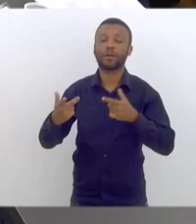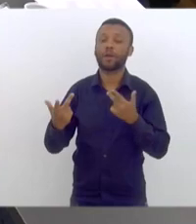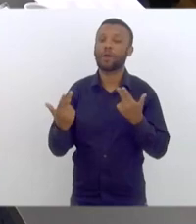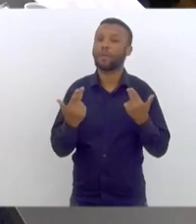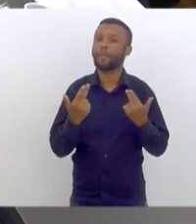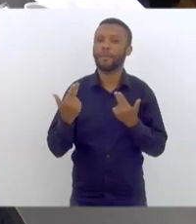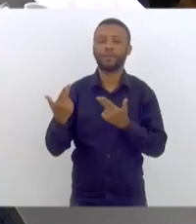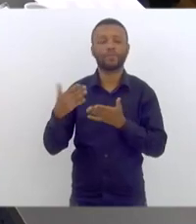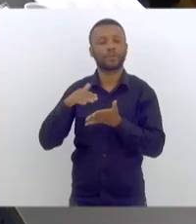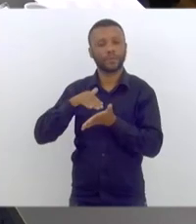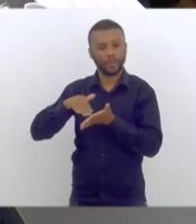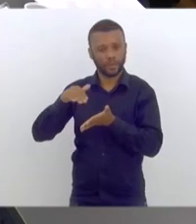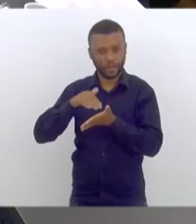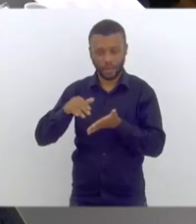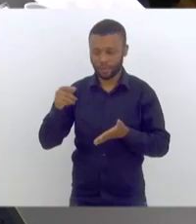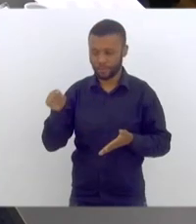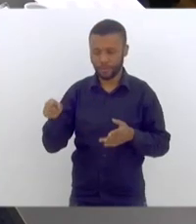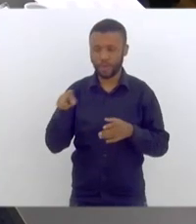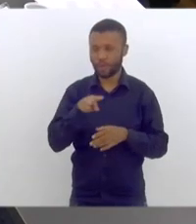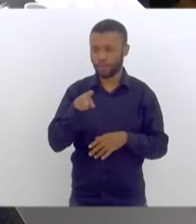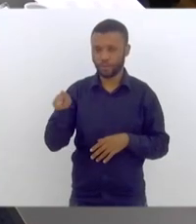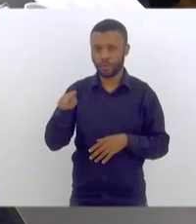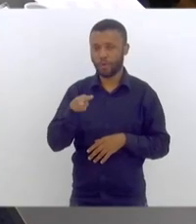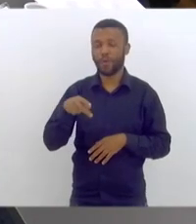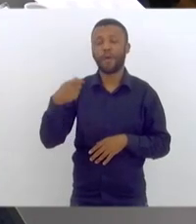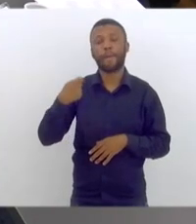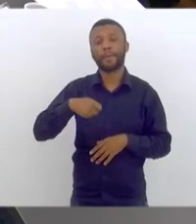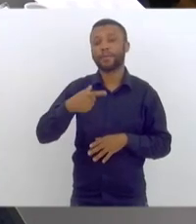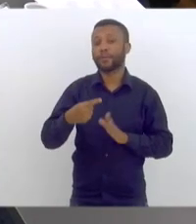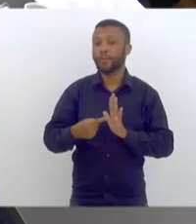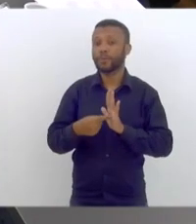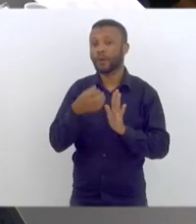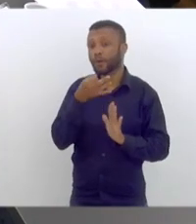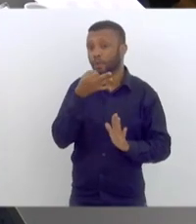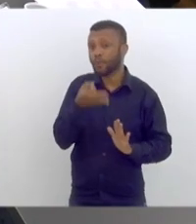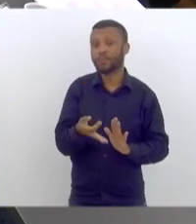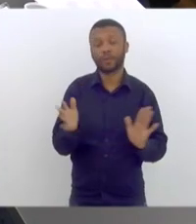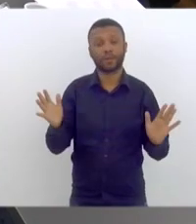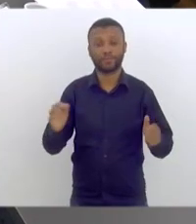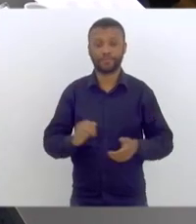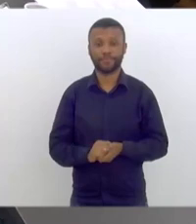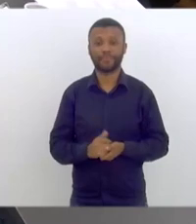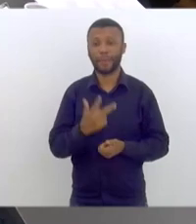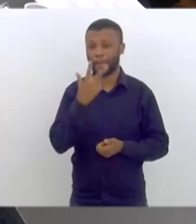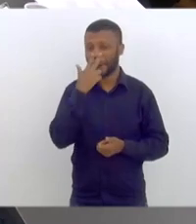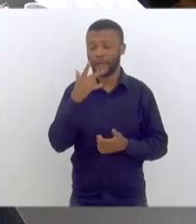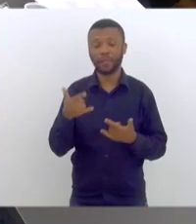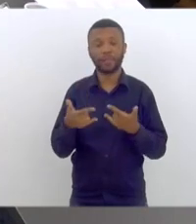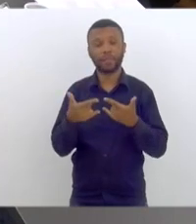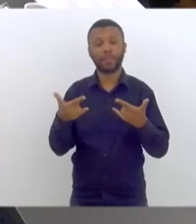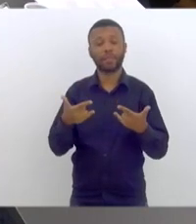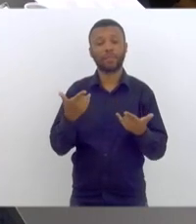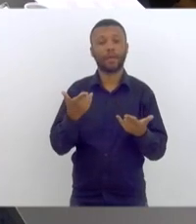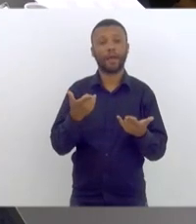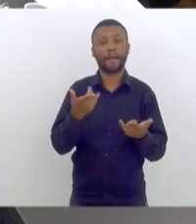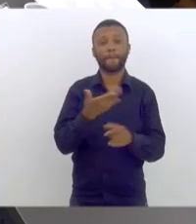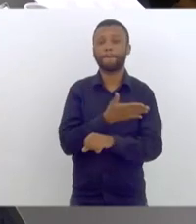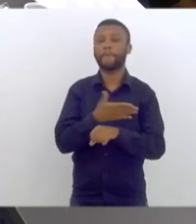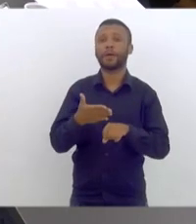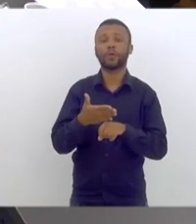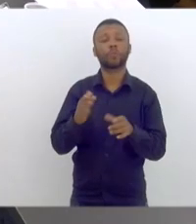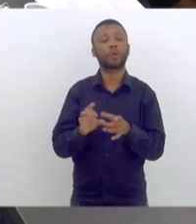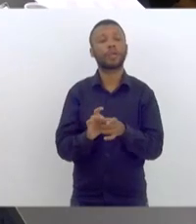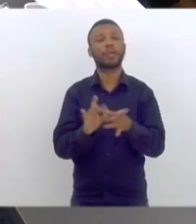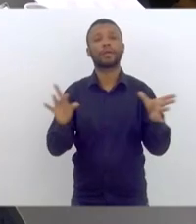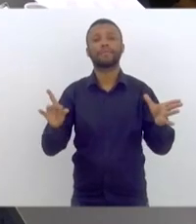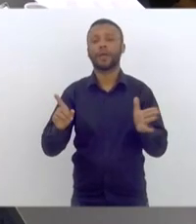secretários tenho que opinar porque aí é um cheque triplo Assinado por três quanto a isso